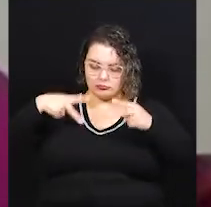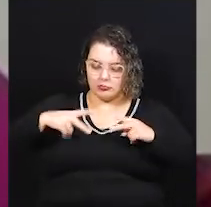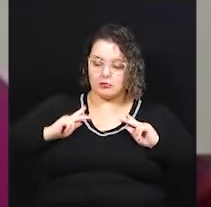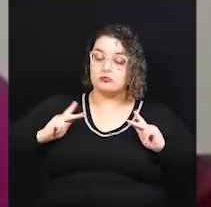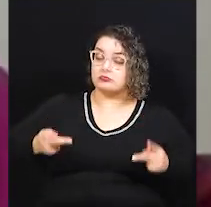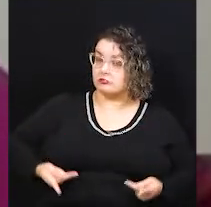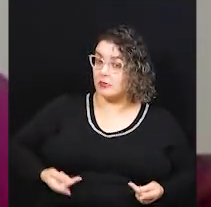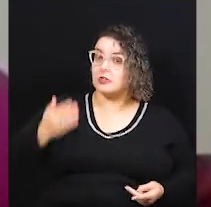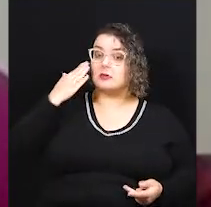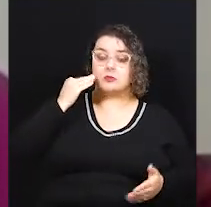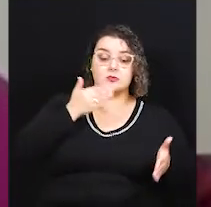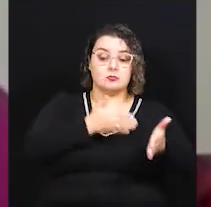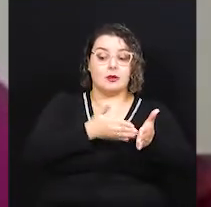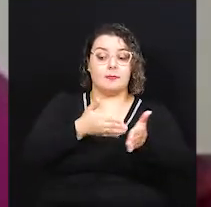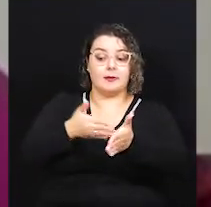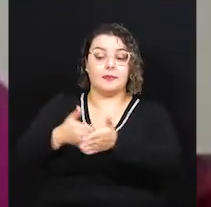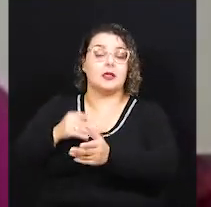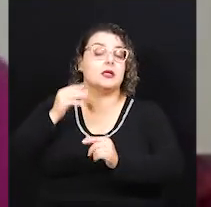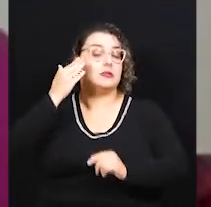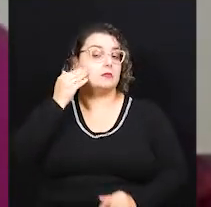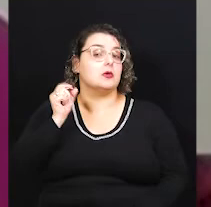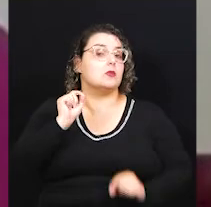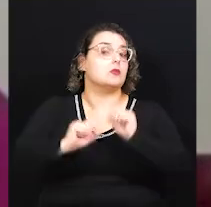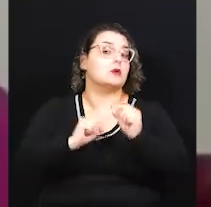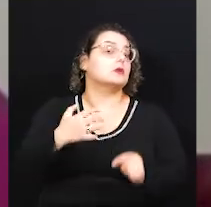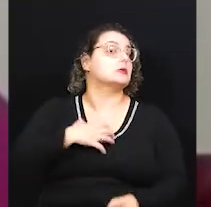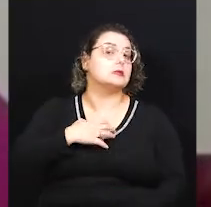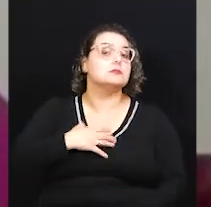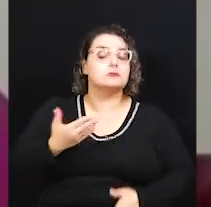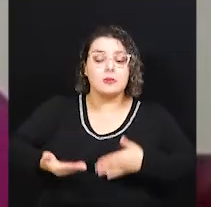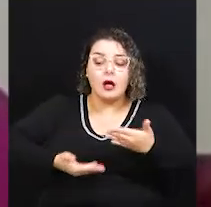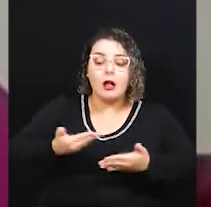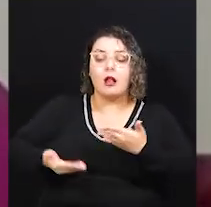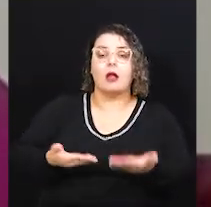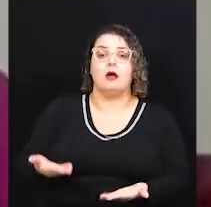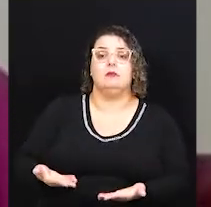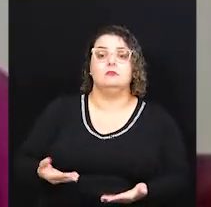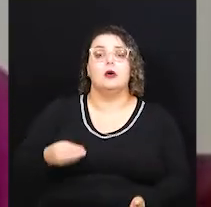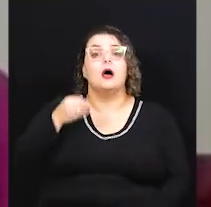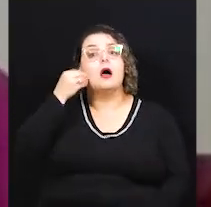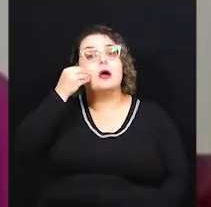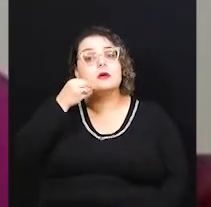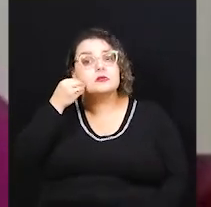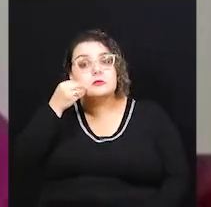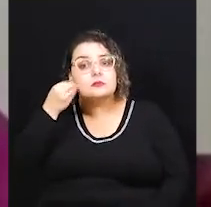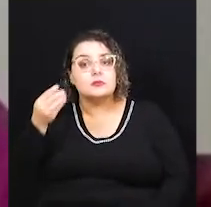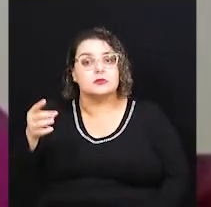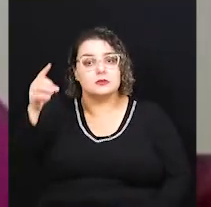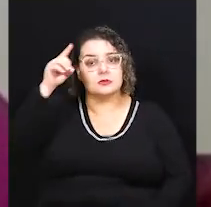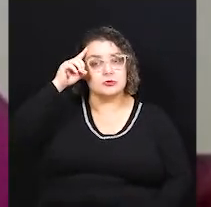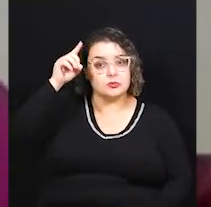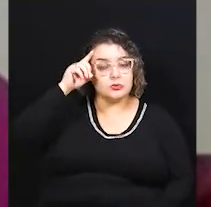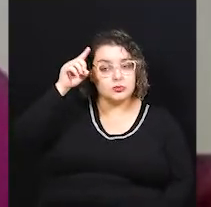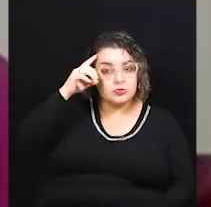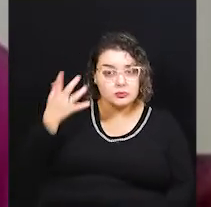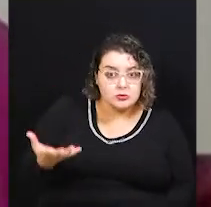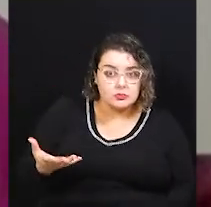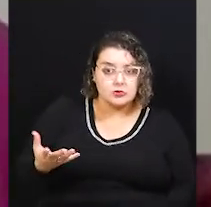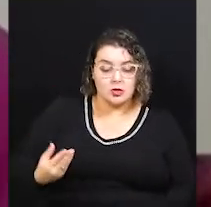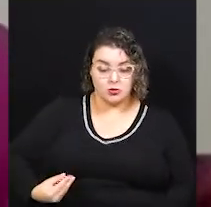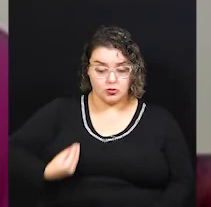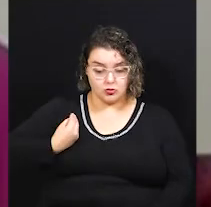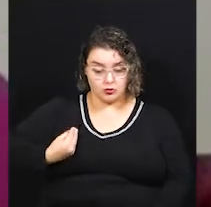humano, saber os nossos limites, saber o que está sentindo e poder aprender a lidar com isso. E só a experiência do dia a dia, só